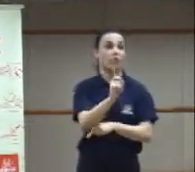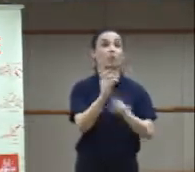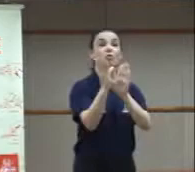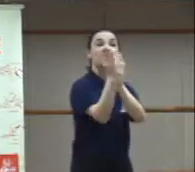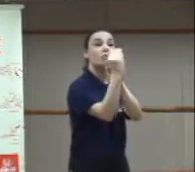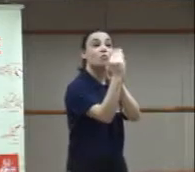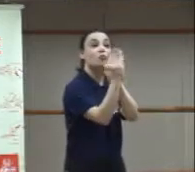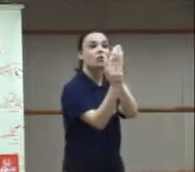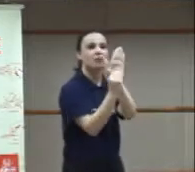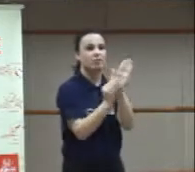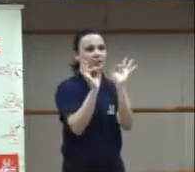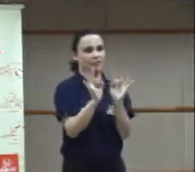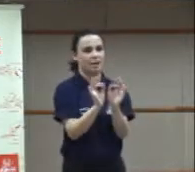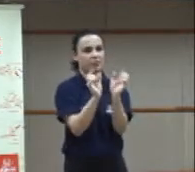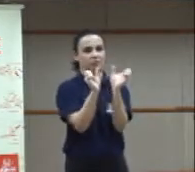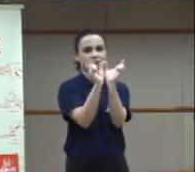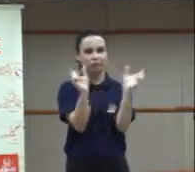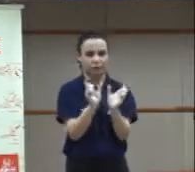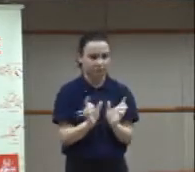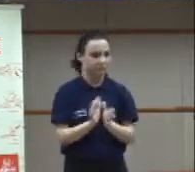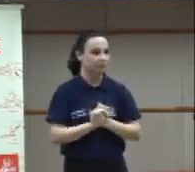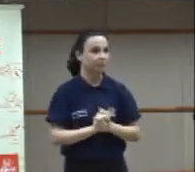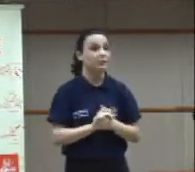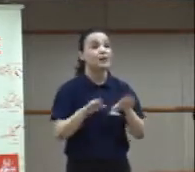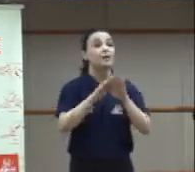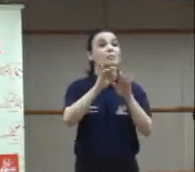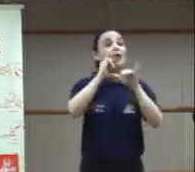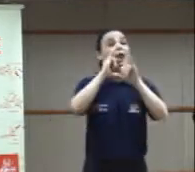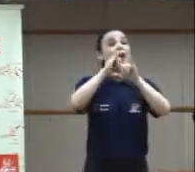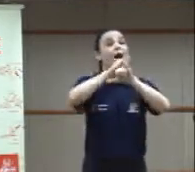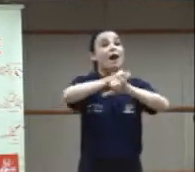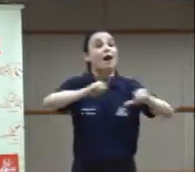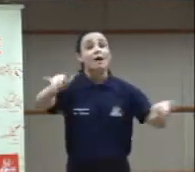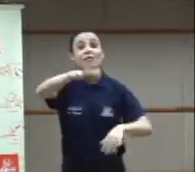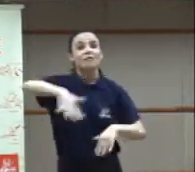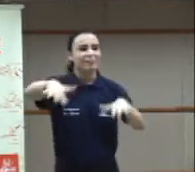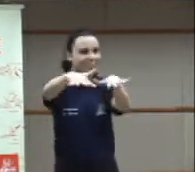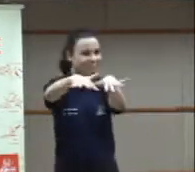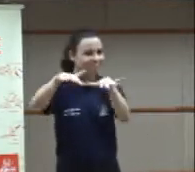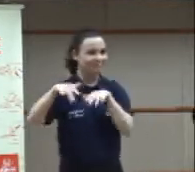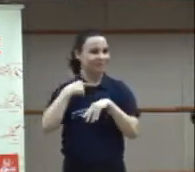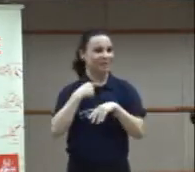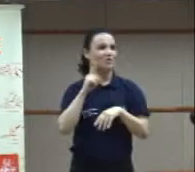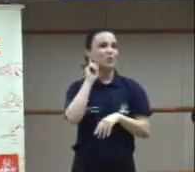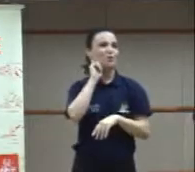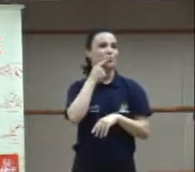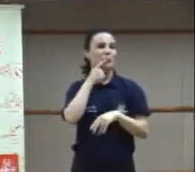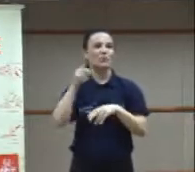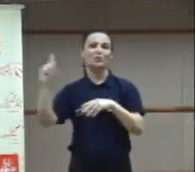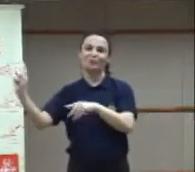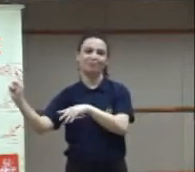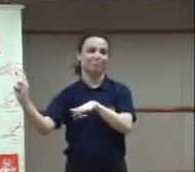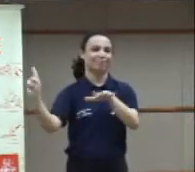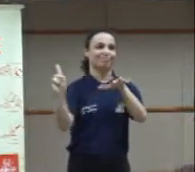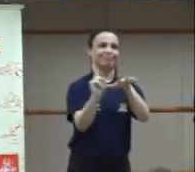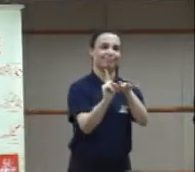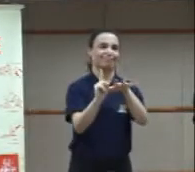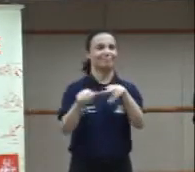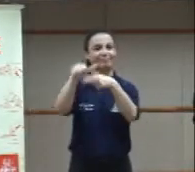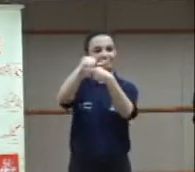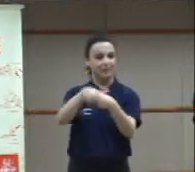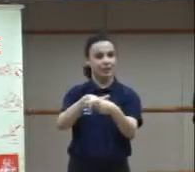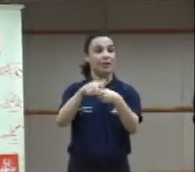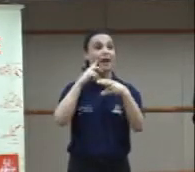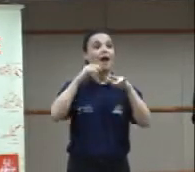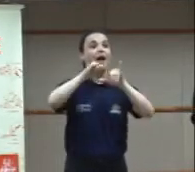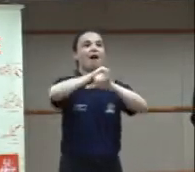Segundo, informar os colegas de turma sobre o aluno surdo e destruir preconceitos.